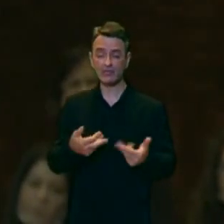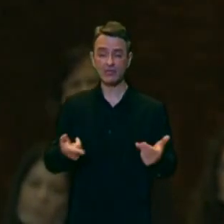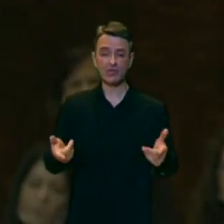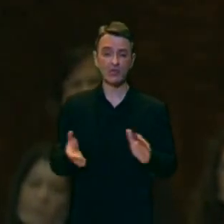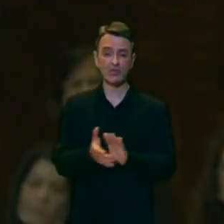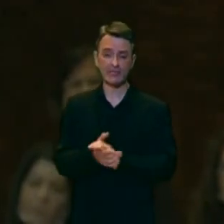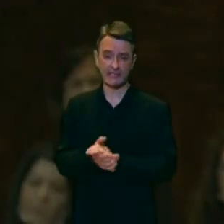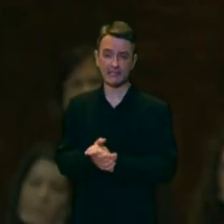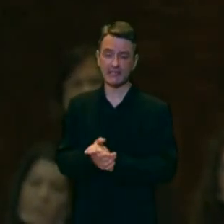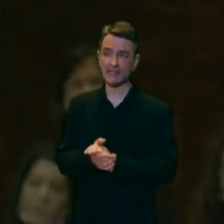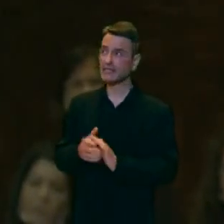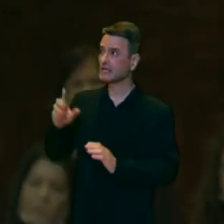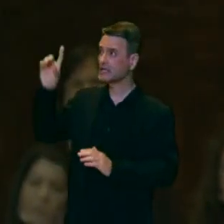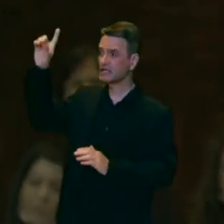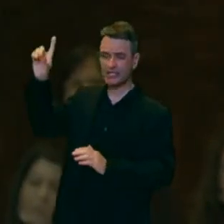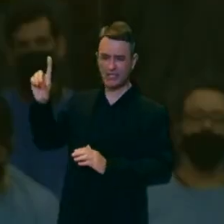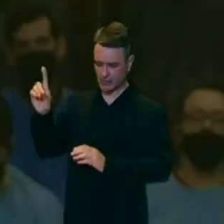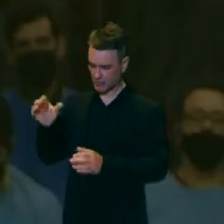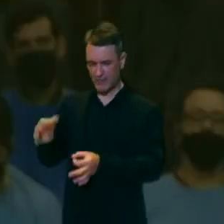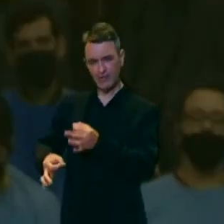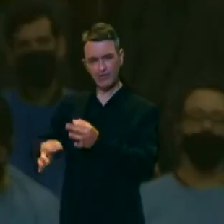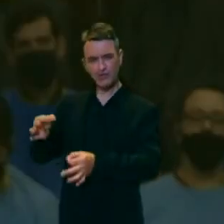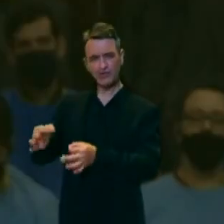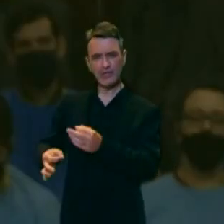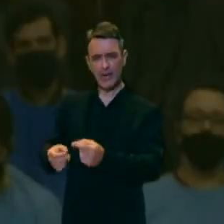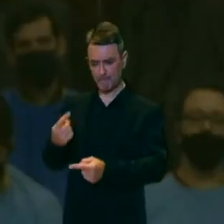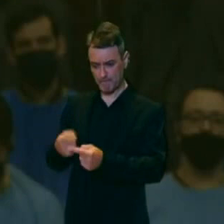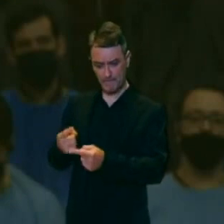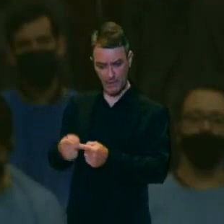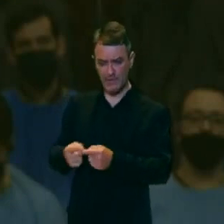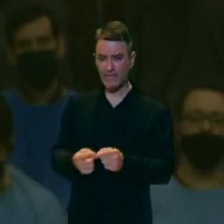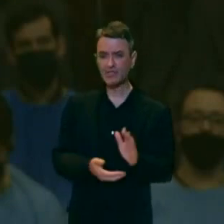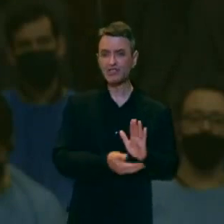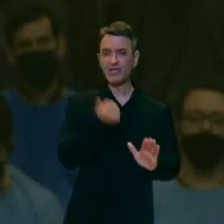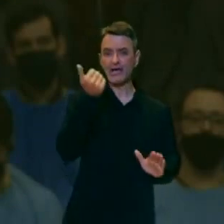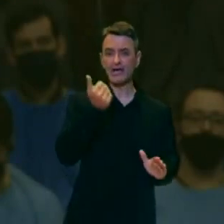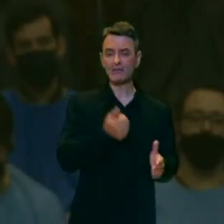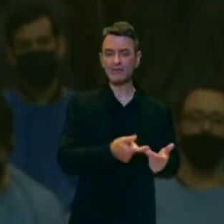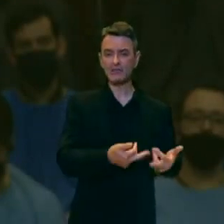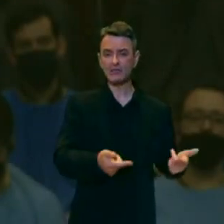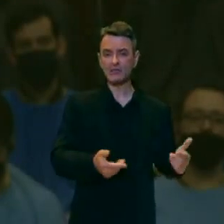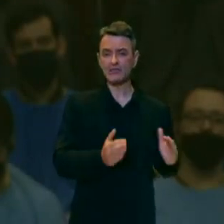E Deus vai julgá-los porque levaram as relíquias do templo.